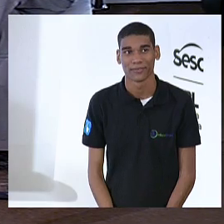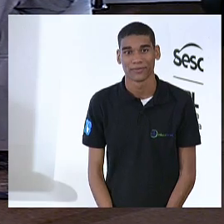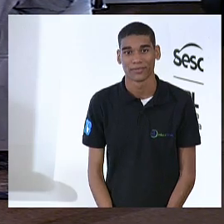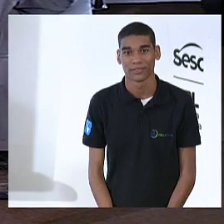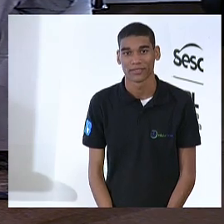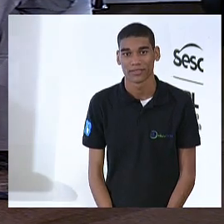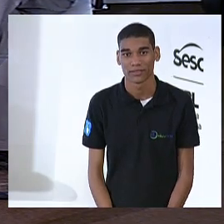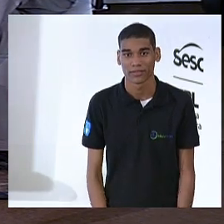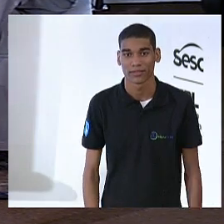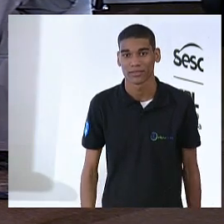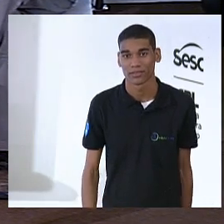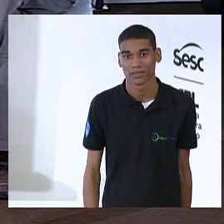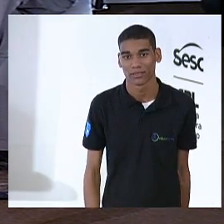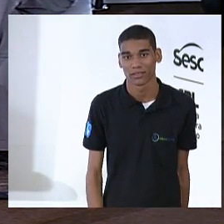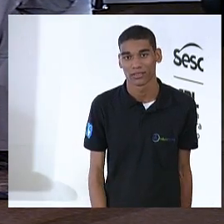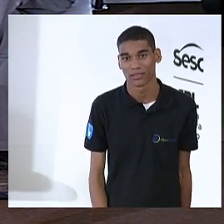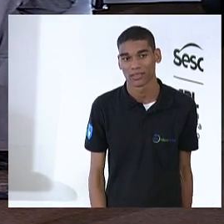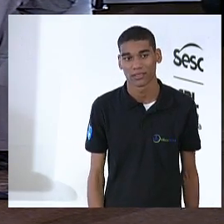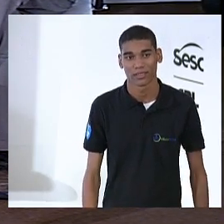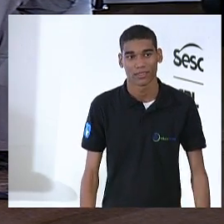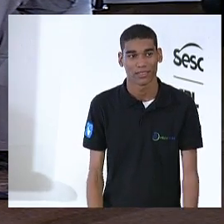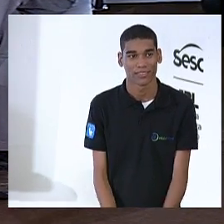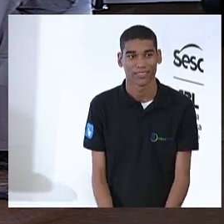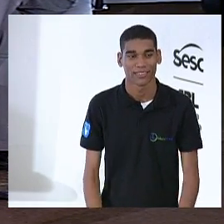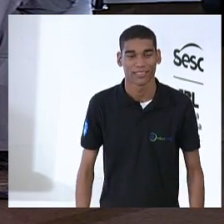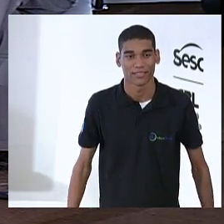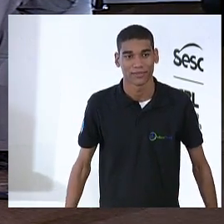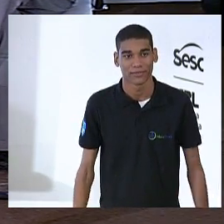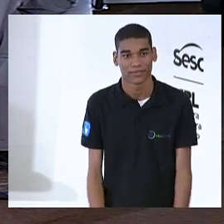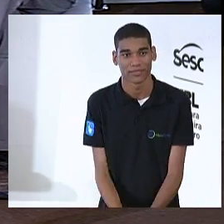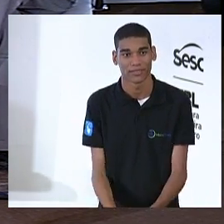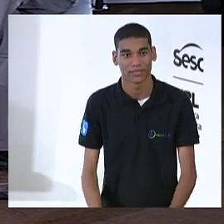Então, estamos à disposição.